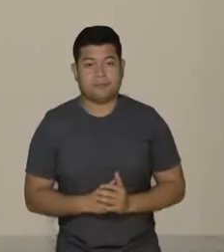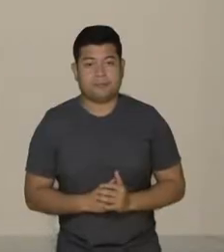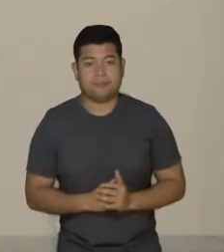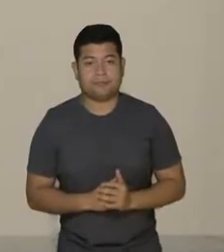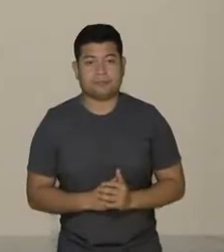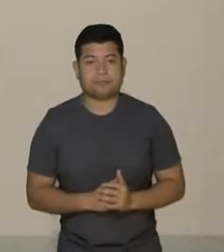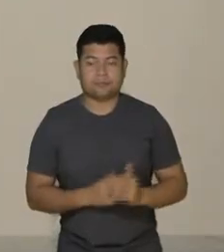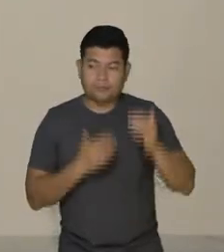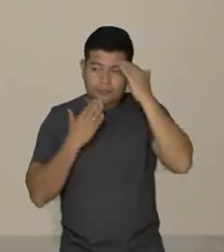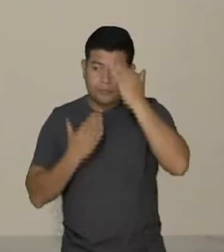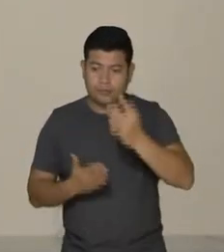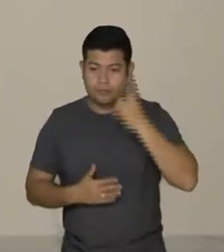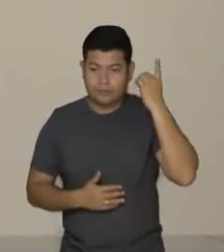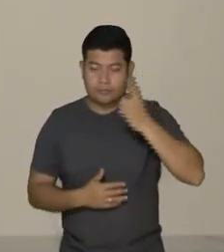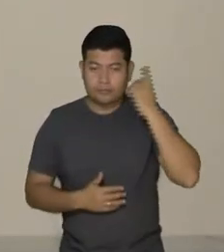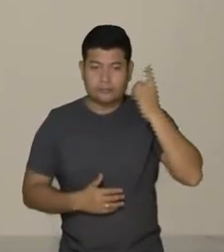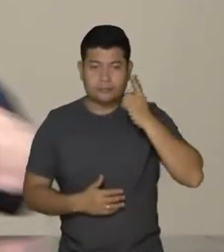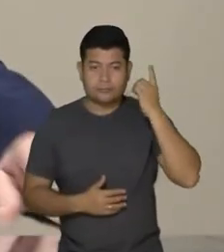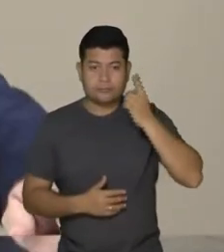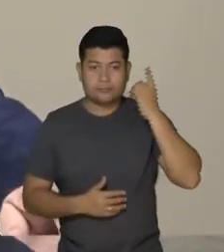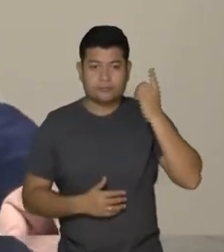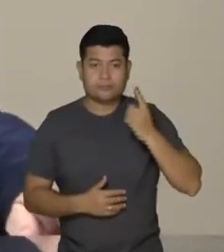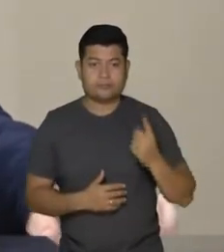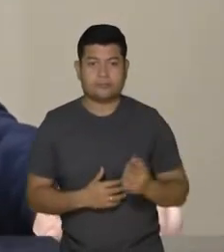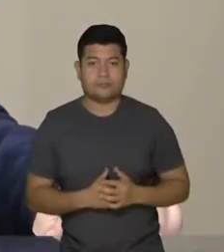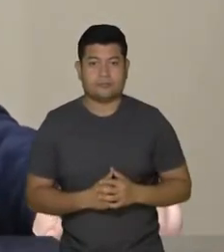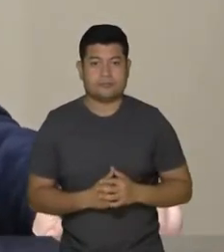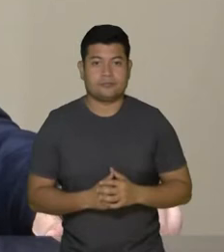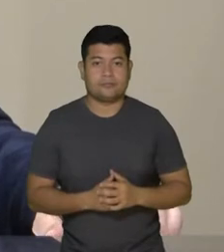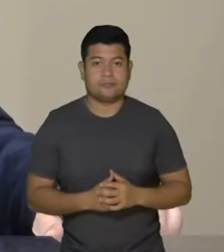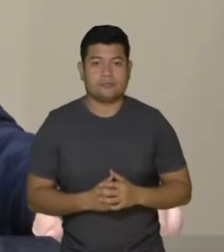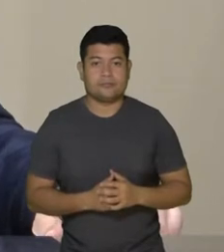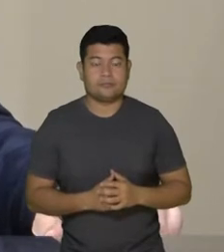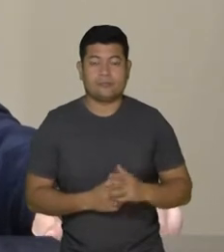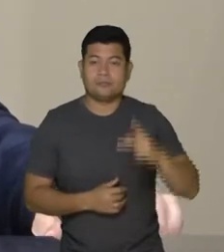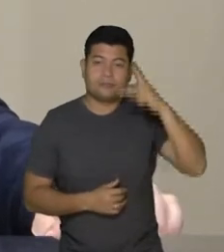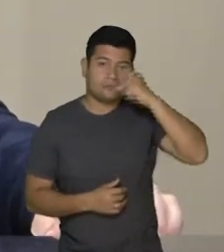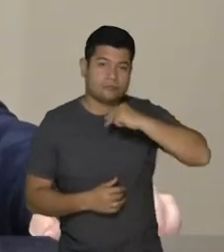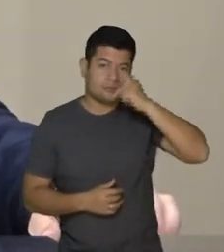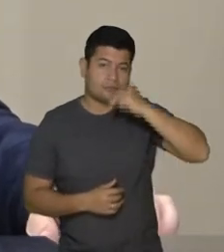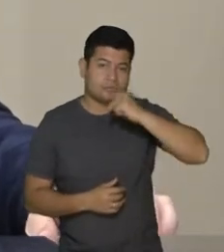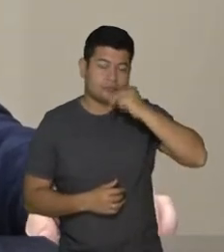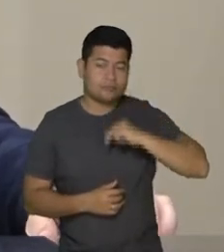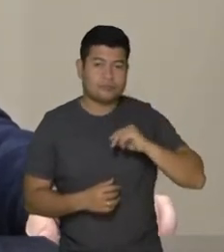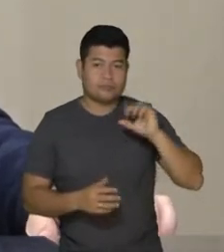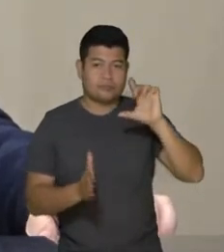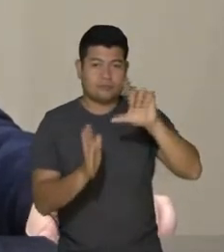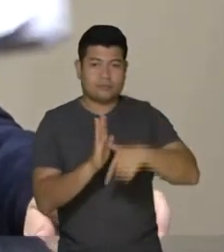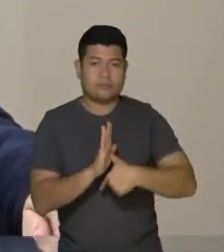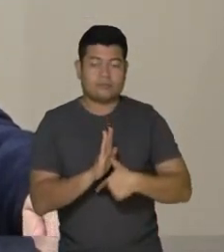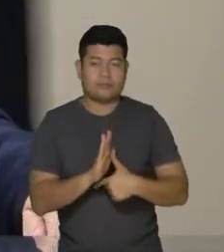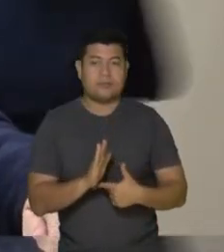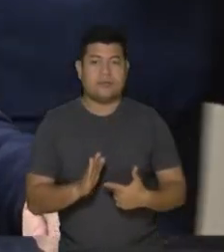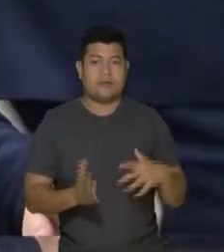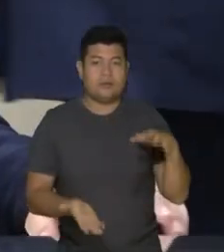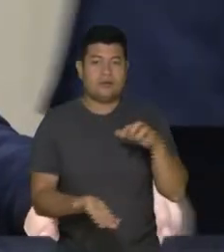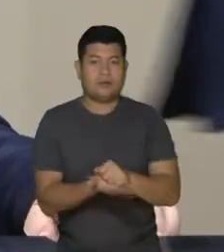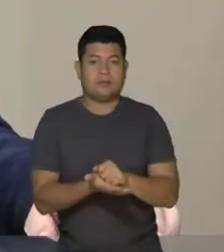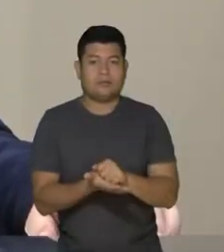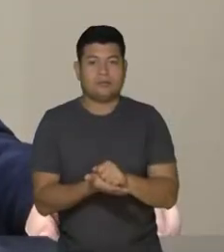Obrigado deputado Kennedy Nunes próximo oradora inscrito